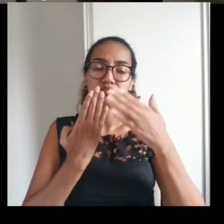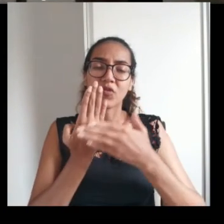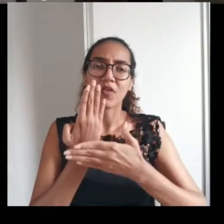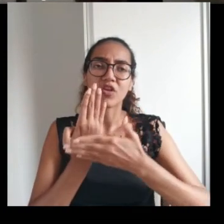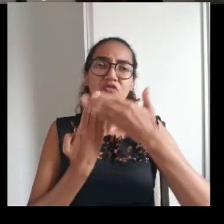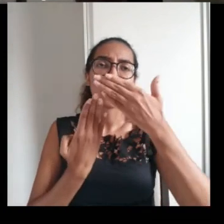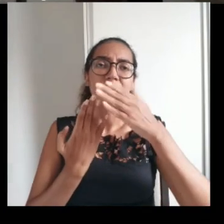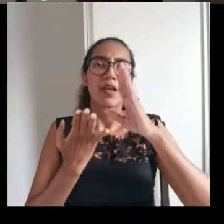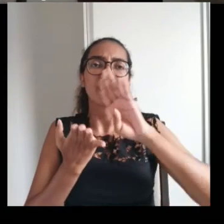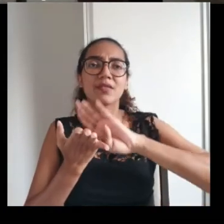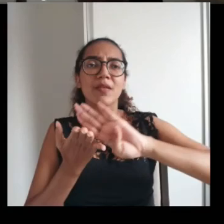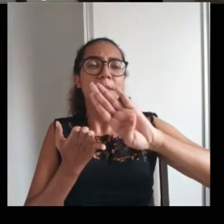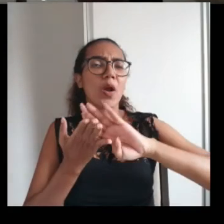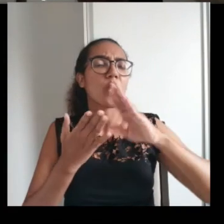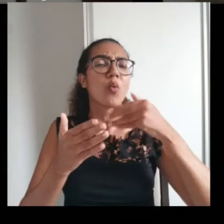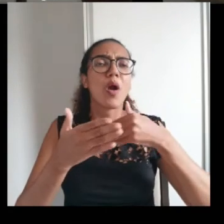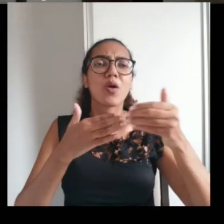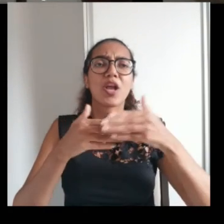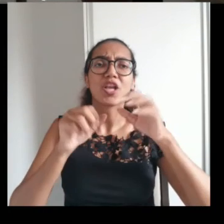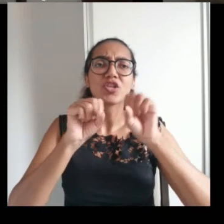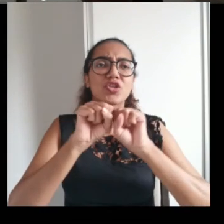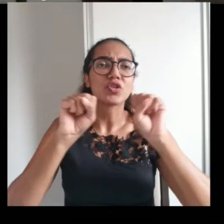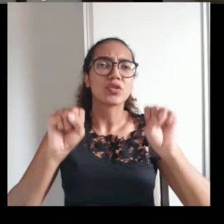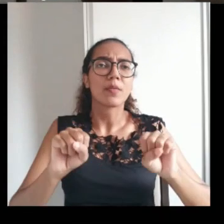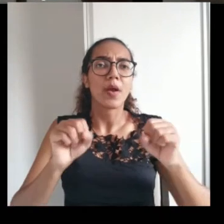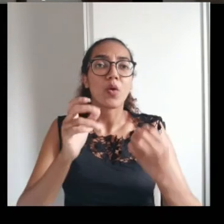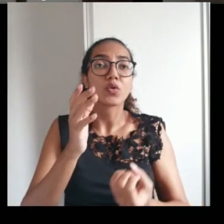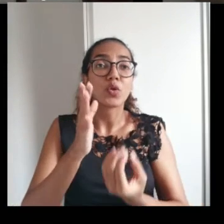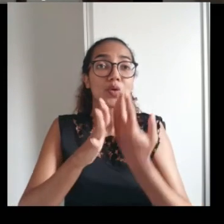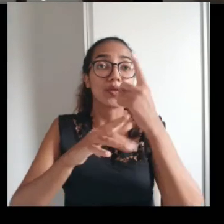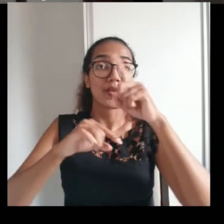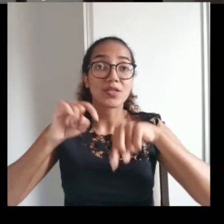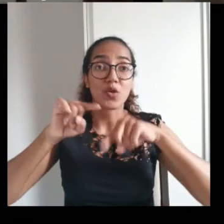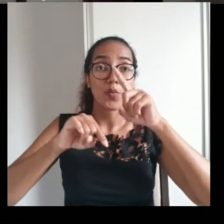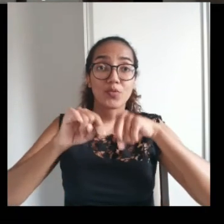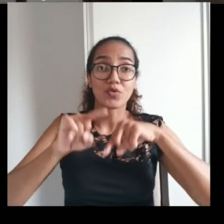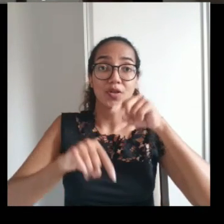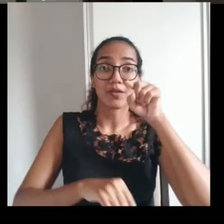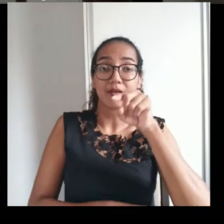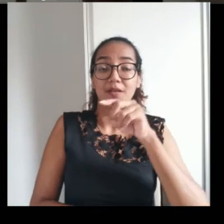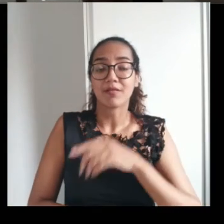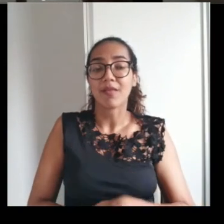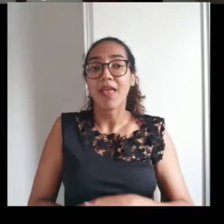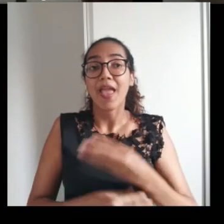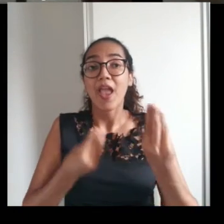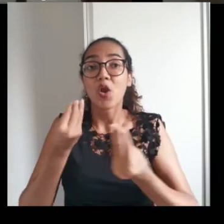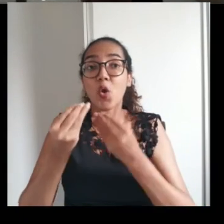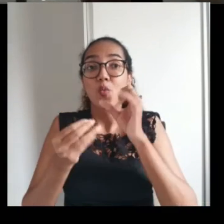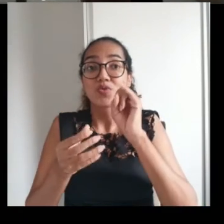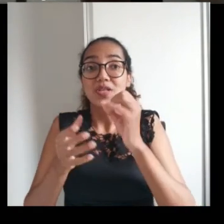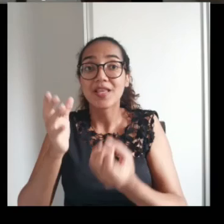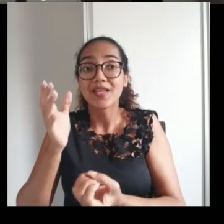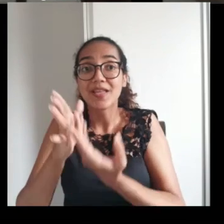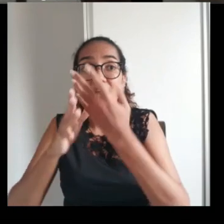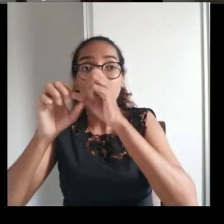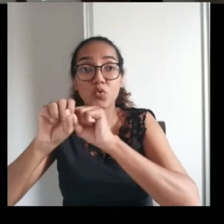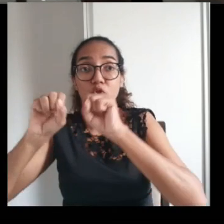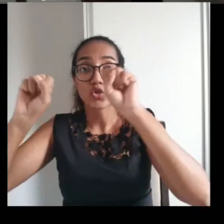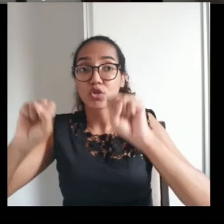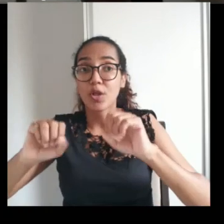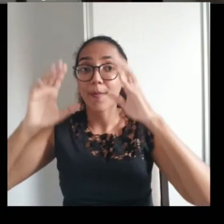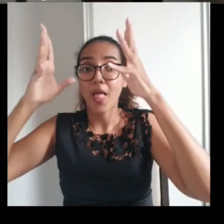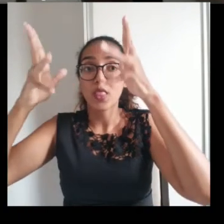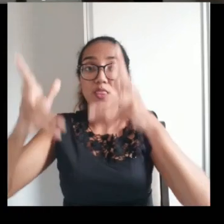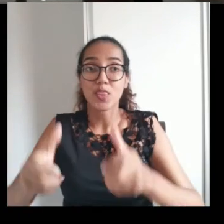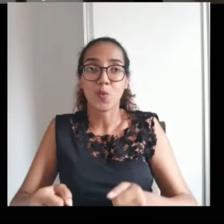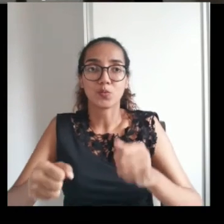aí, quando eu crio esse objeto aqui, é como se ele criasse o sistema todinho para mim, certo? Aqui é o sistema todinho,